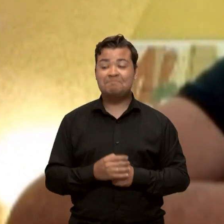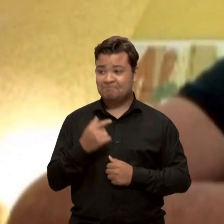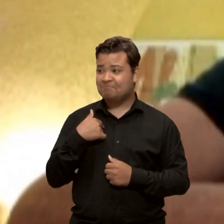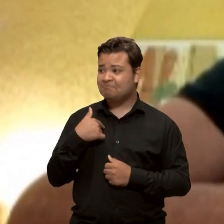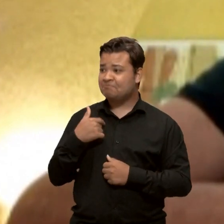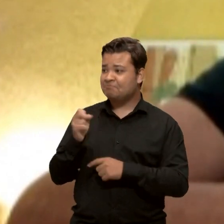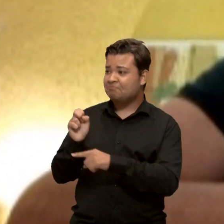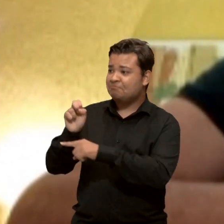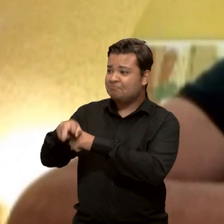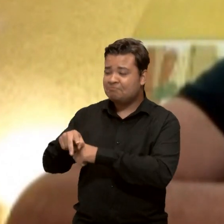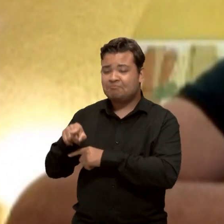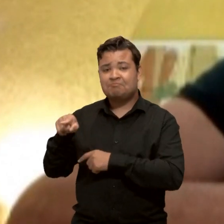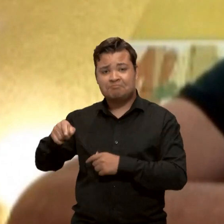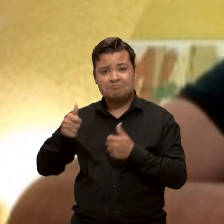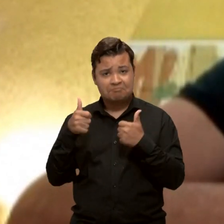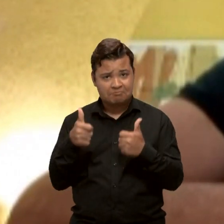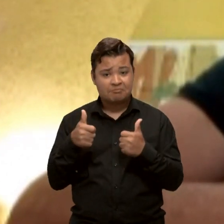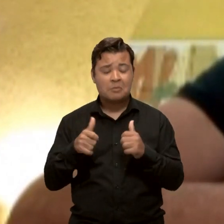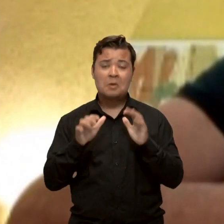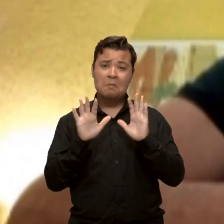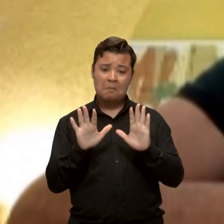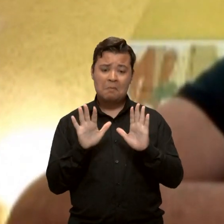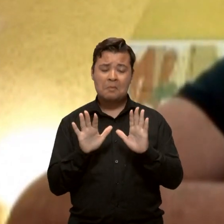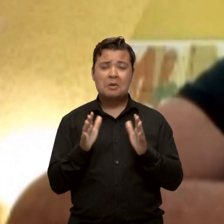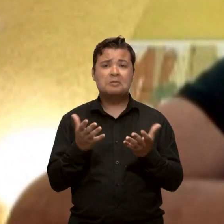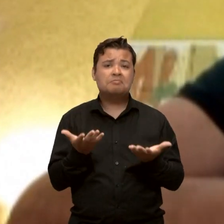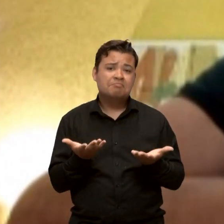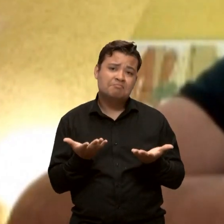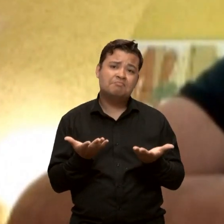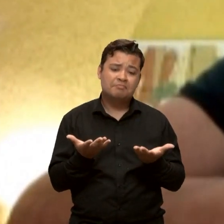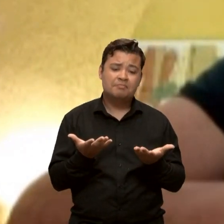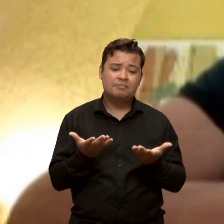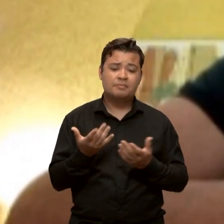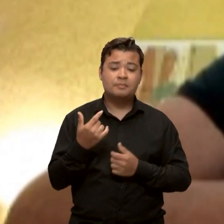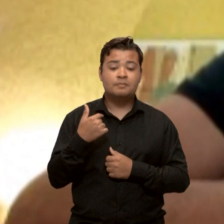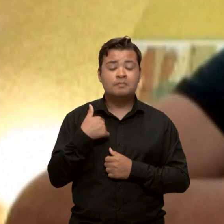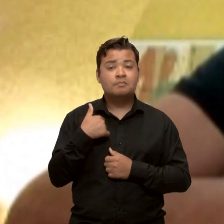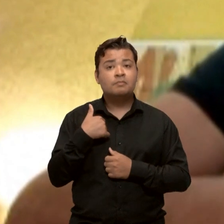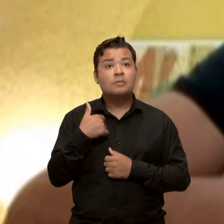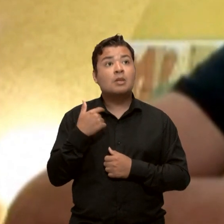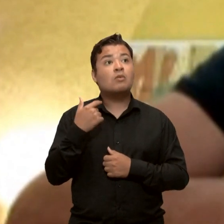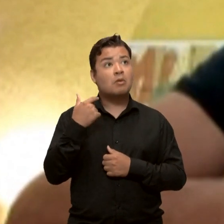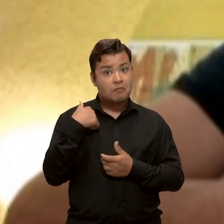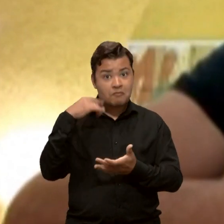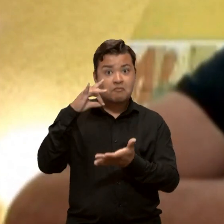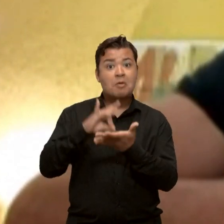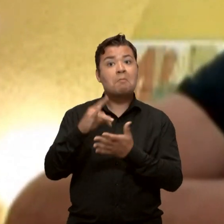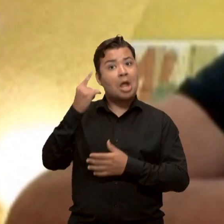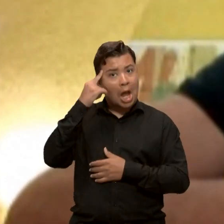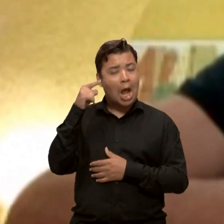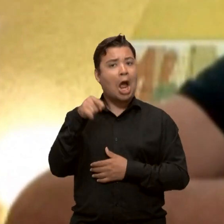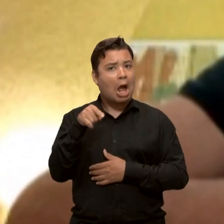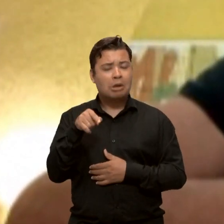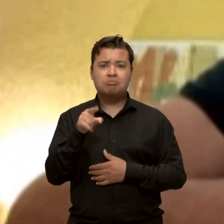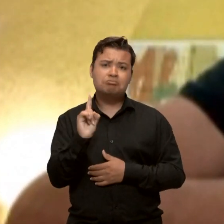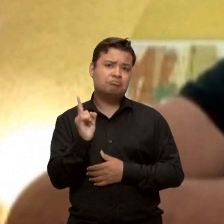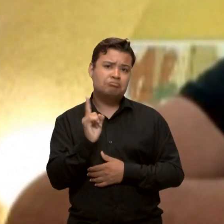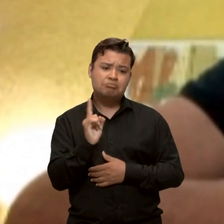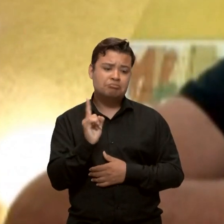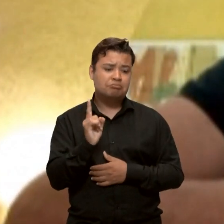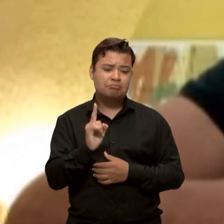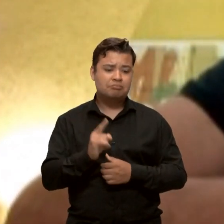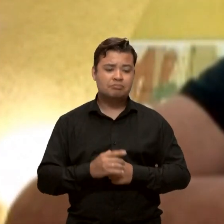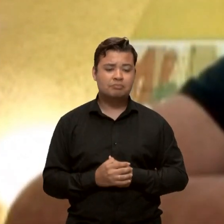como disse no início, não era a minha intenção. 2 vezes eu